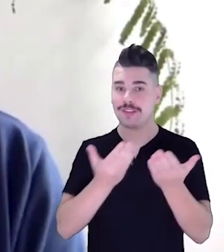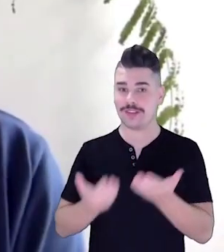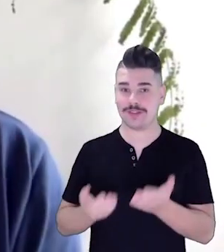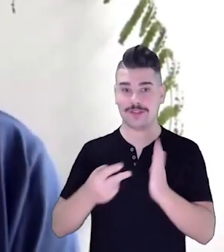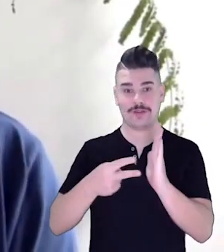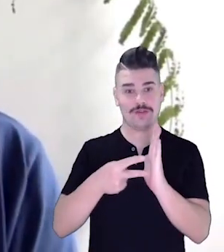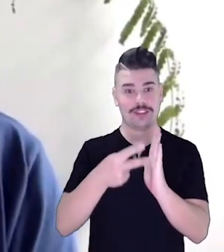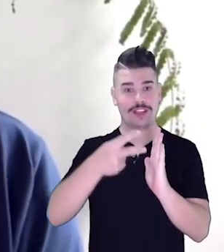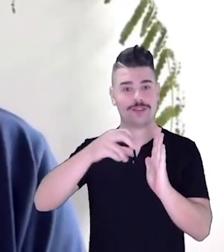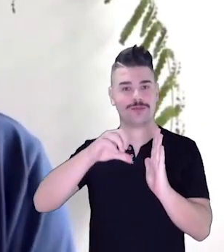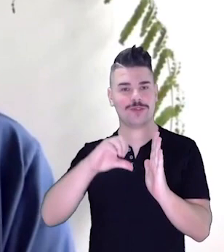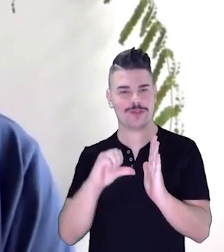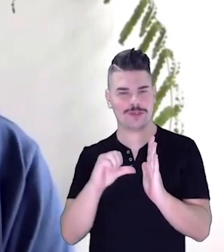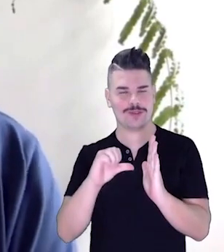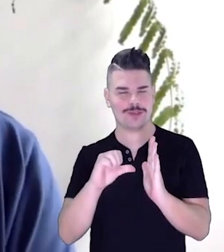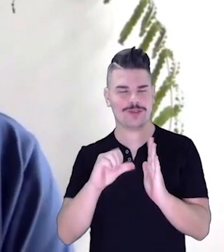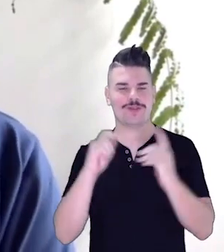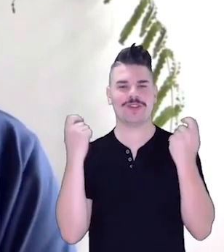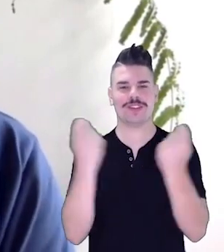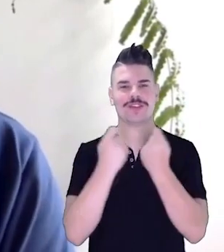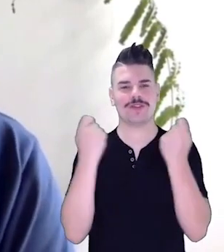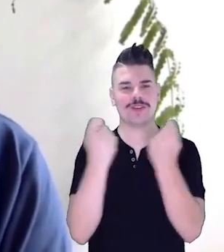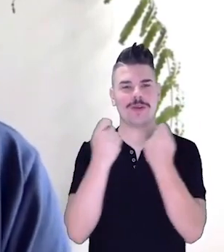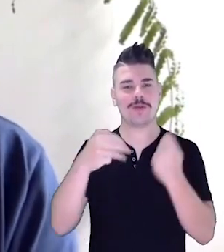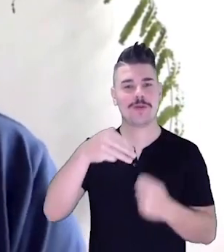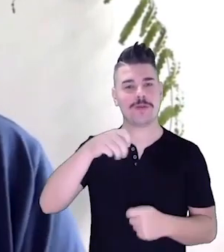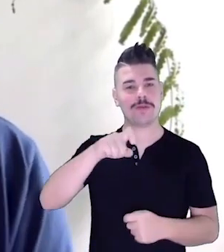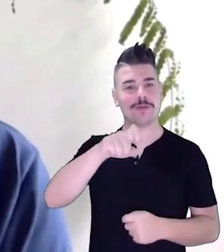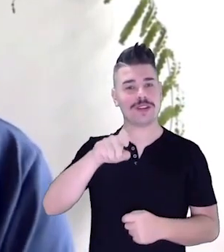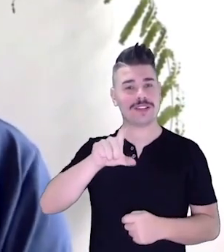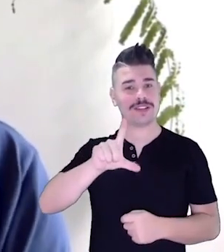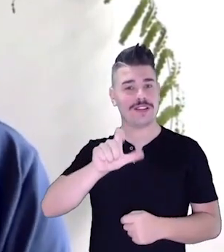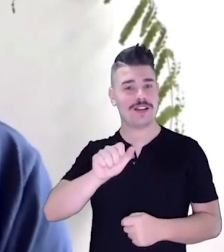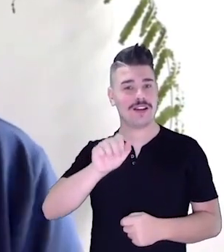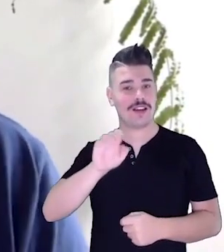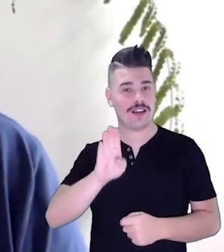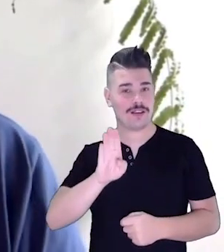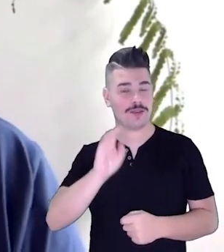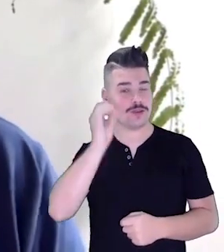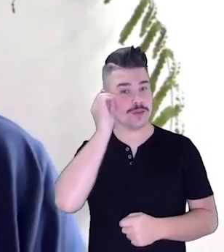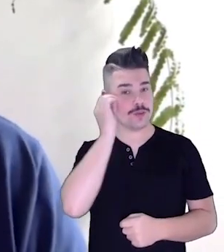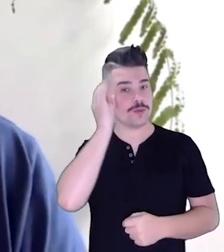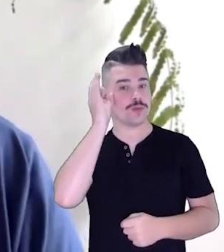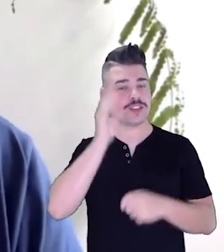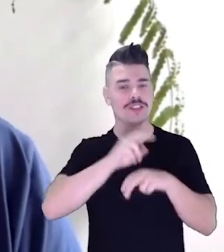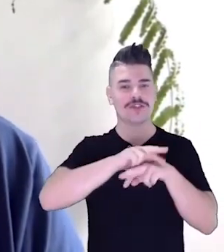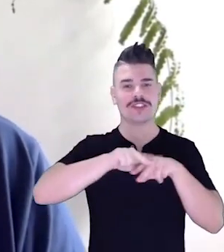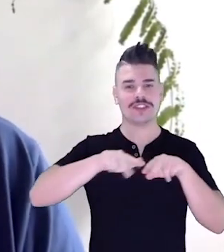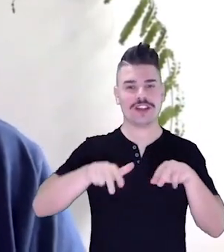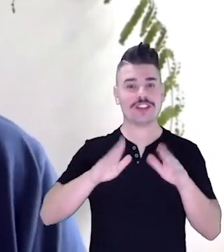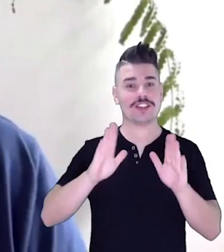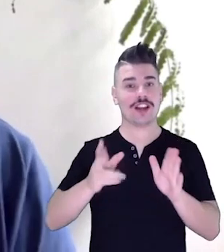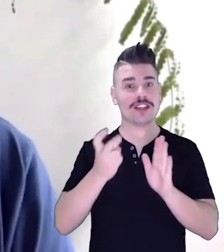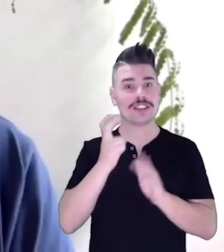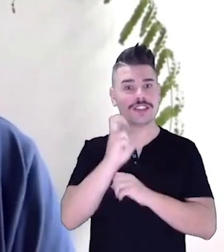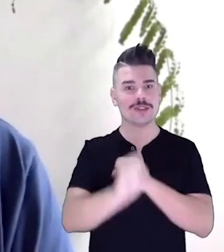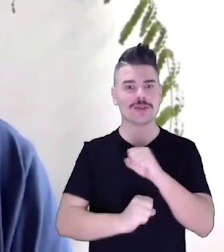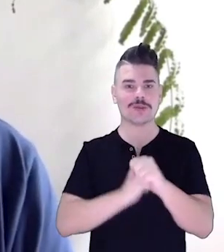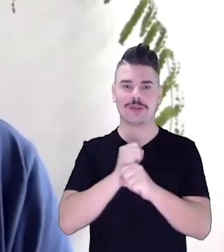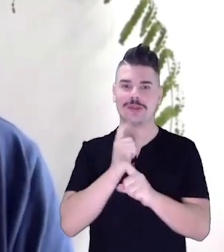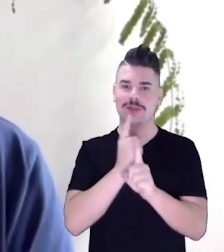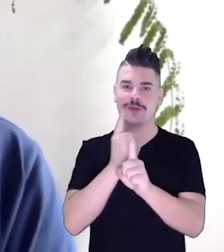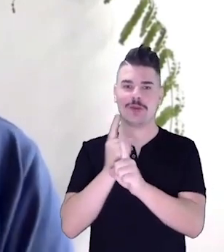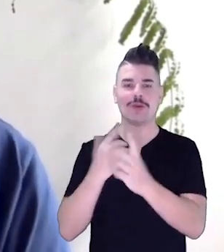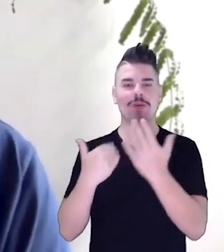Olá. Bem-vindos ao 29º Festival Mix Brasil de Cultura da Diversidade. A gente está aqui dentro do Mix Lab, que é uma atividade